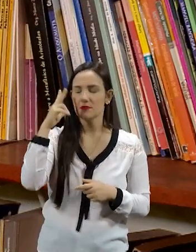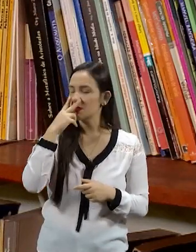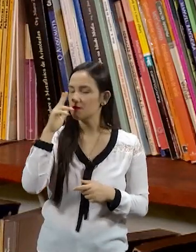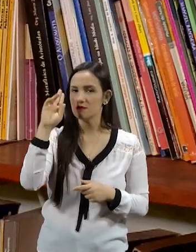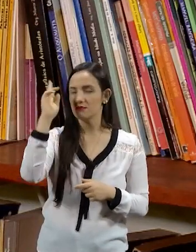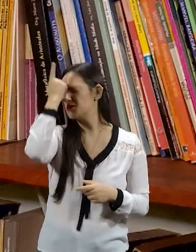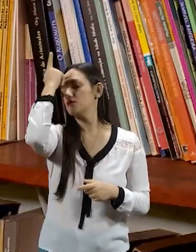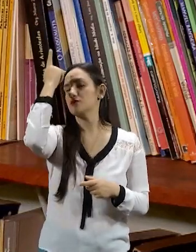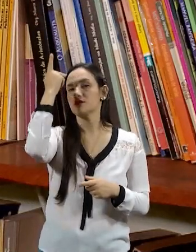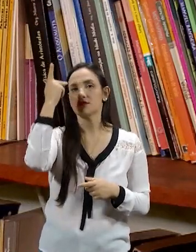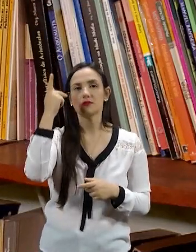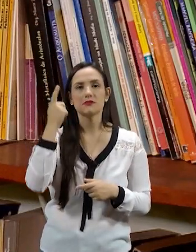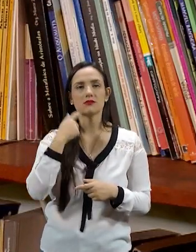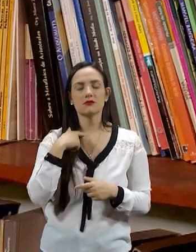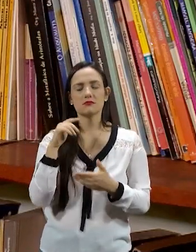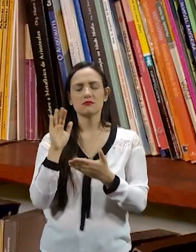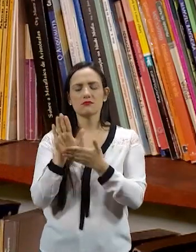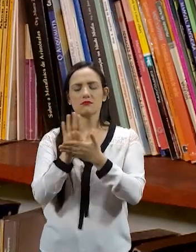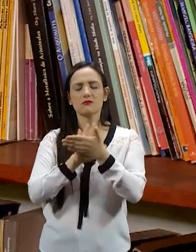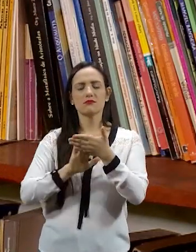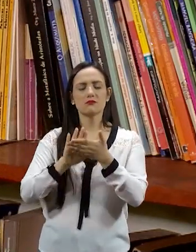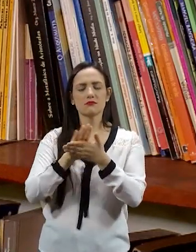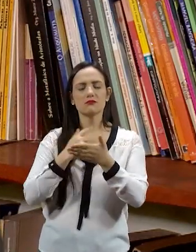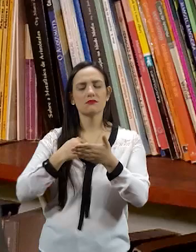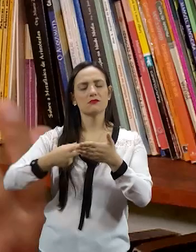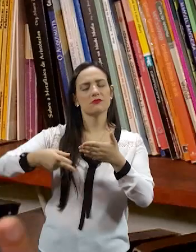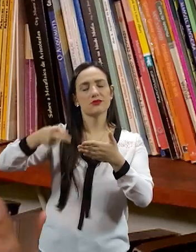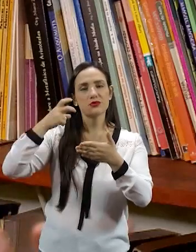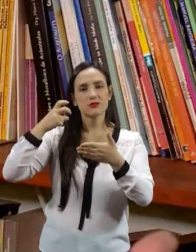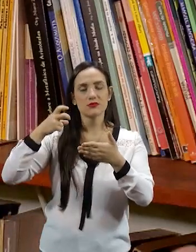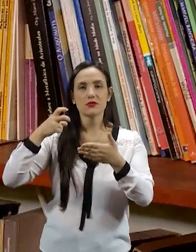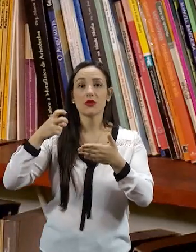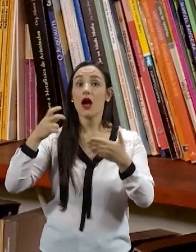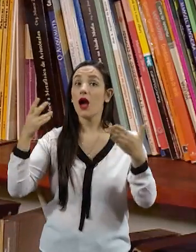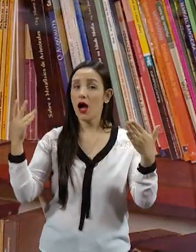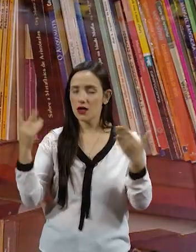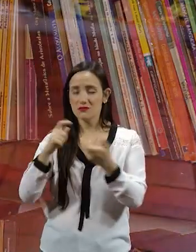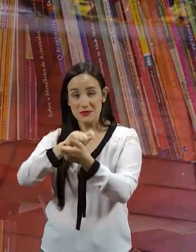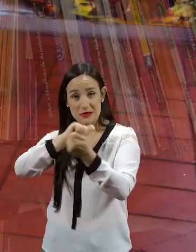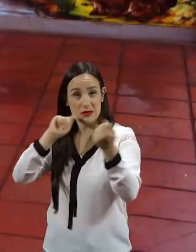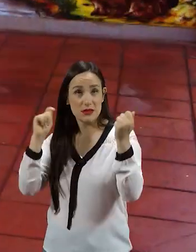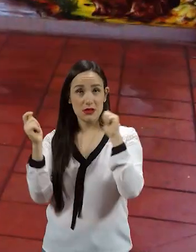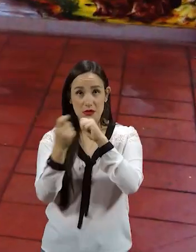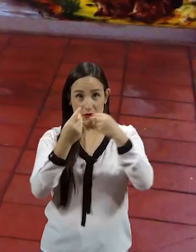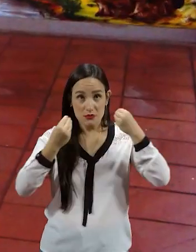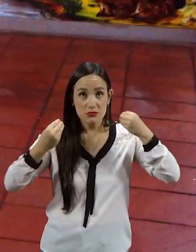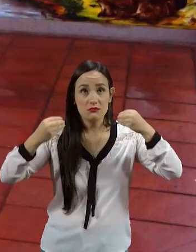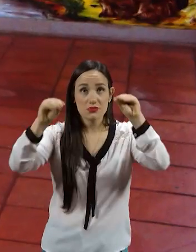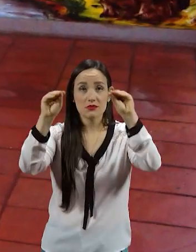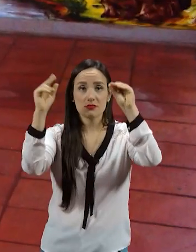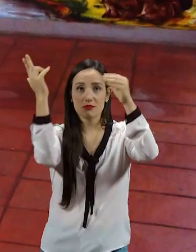um estalo. Eu passei a mão na parede, fechei os olhos e veio aquela imagem que está representada lá hoje.